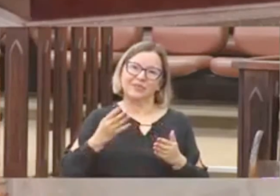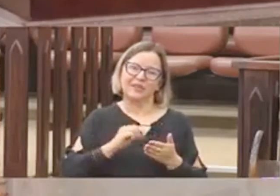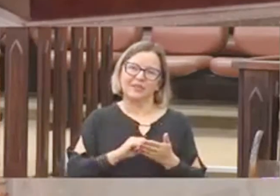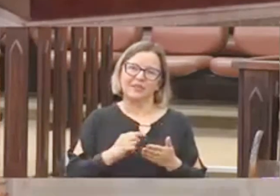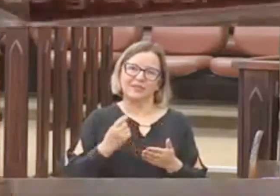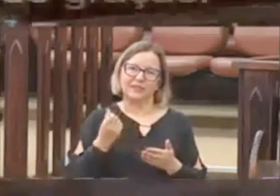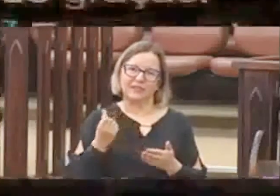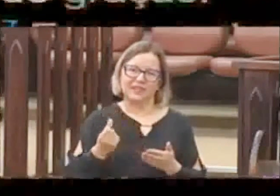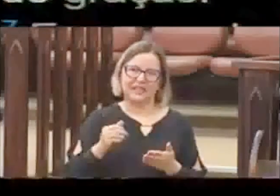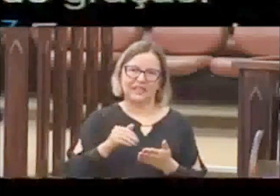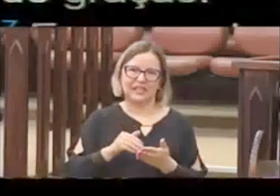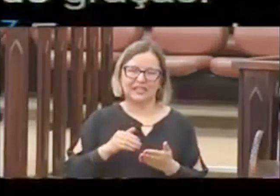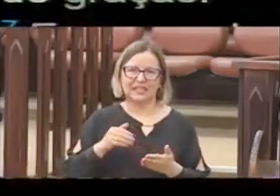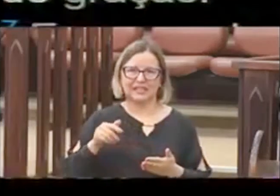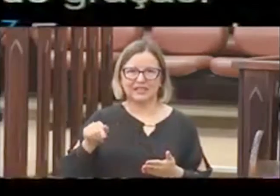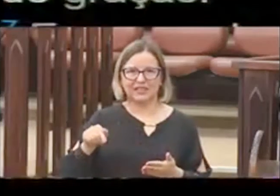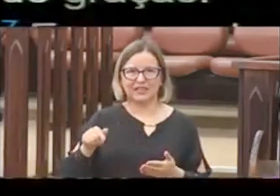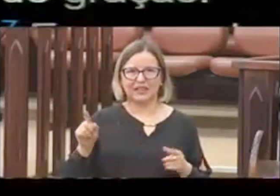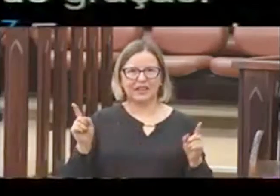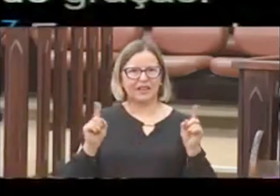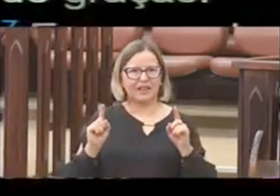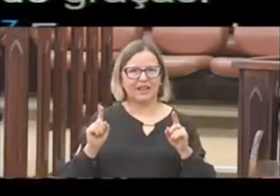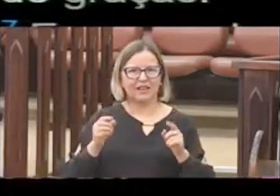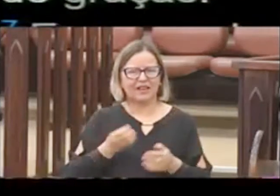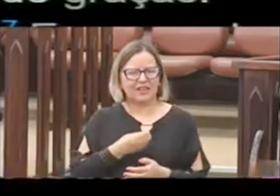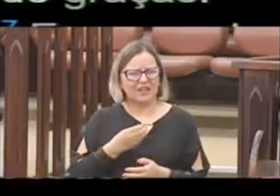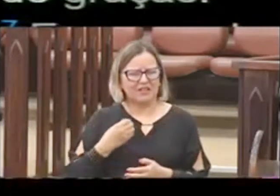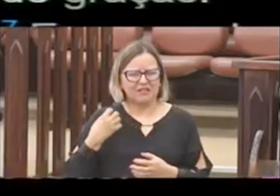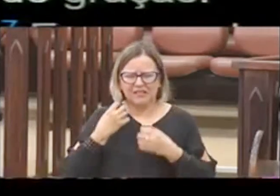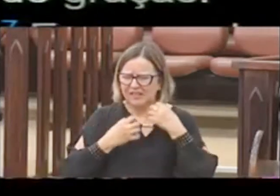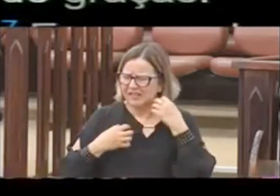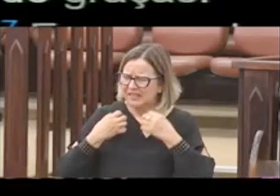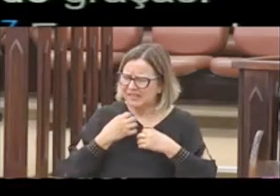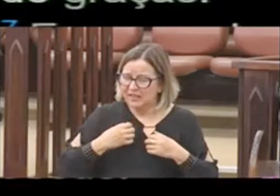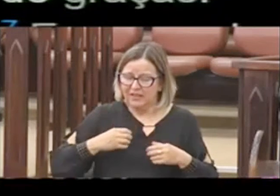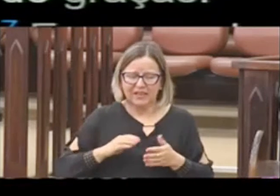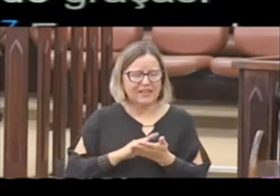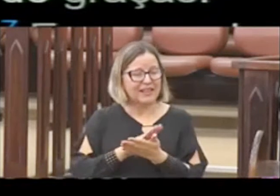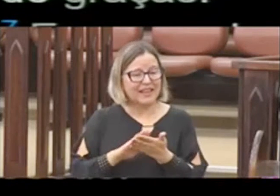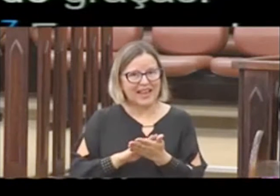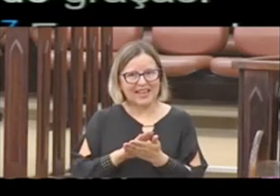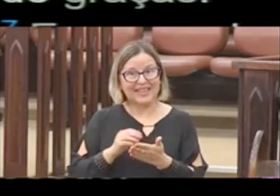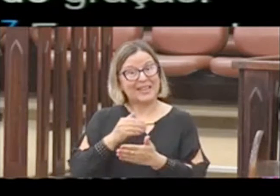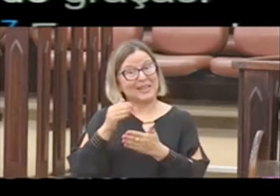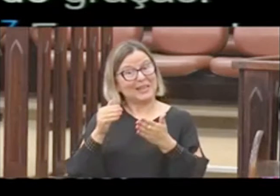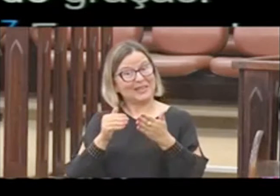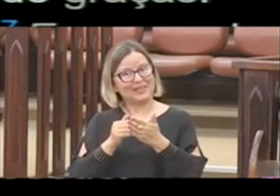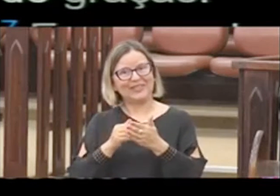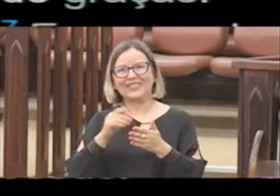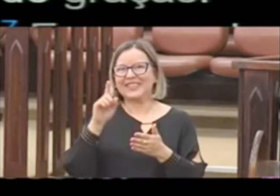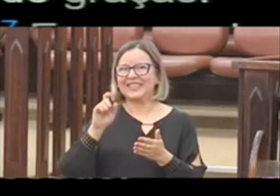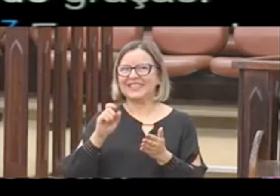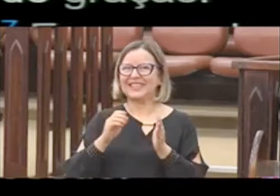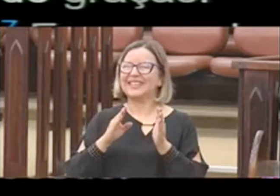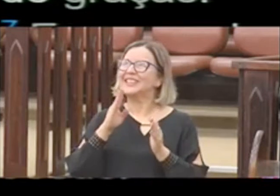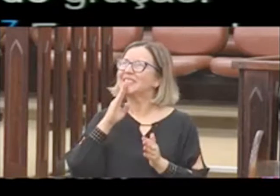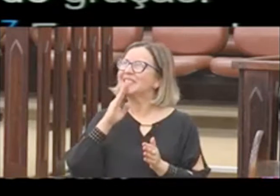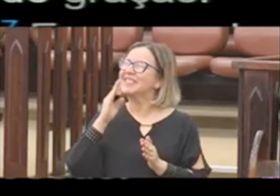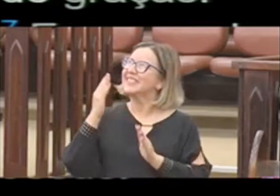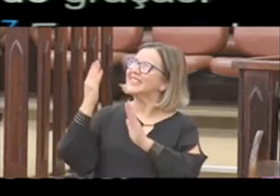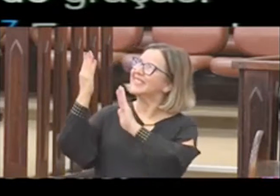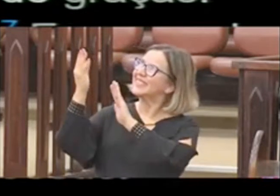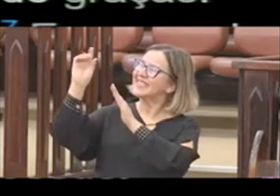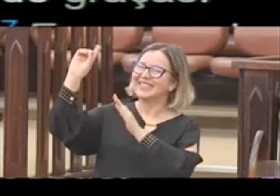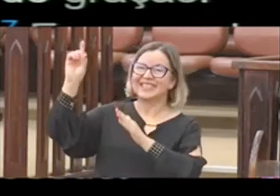vocês. Não andeis ansiosos de coisa alguma, em tudo, porém, sejam conhecidas diante de Deus